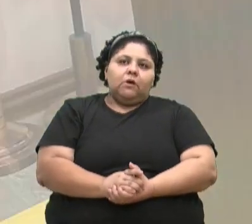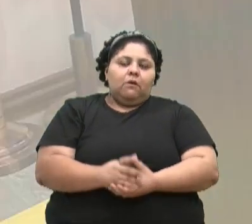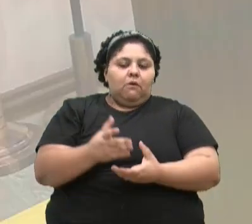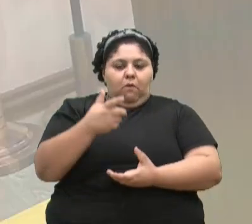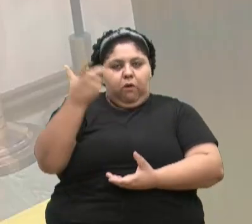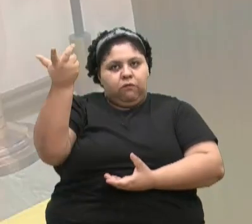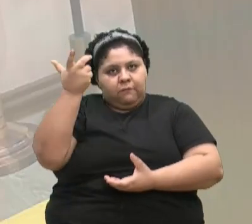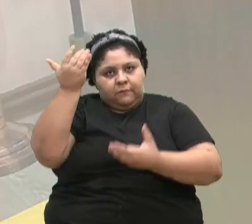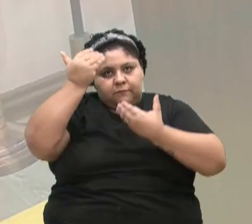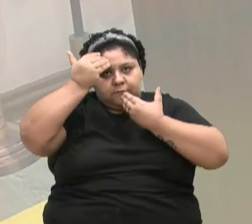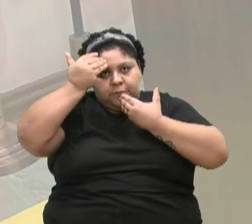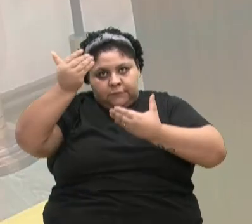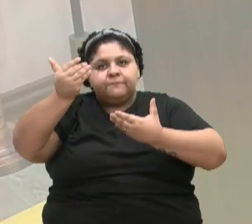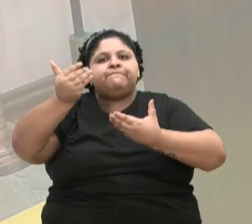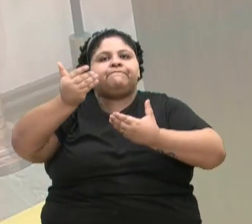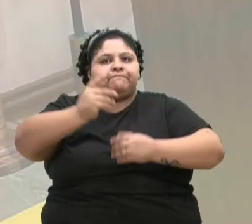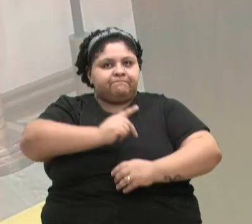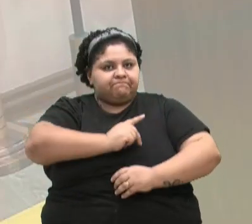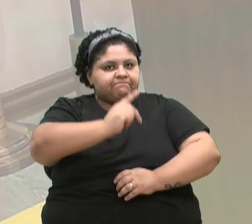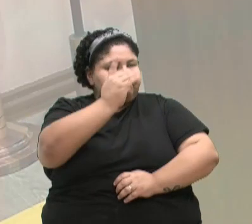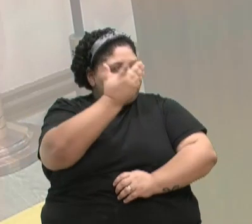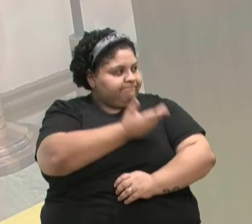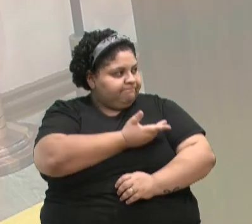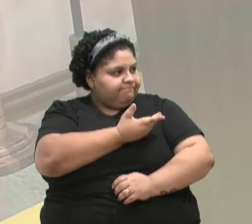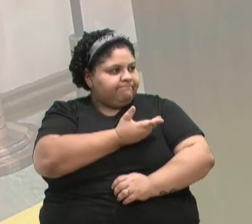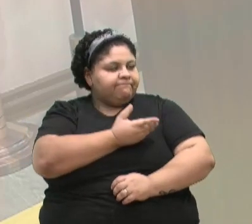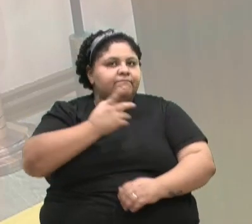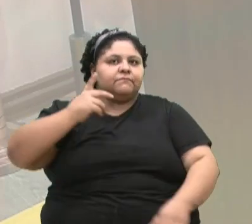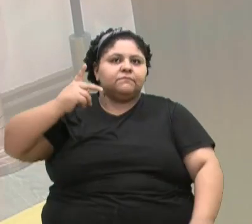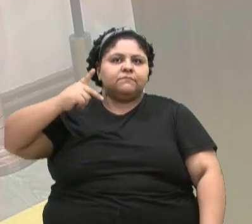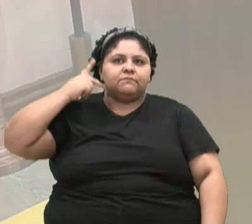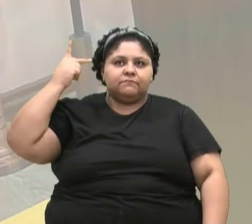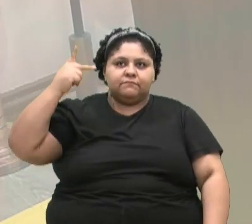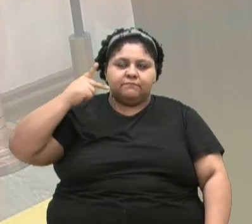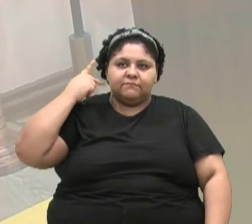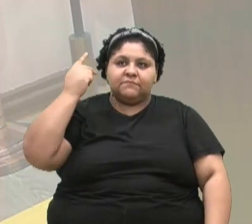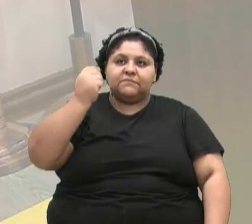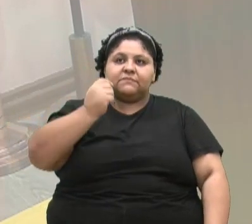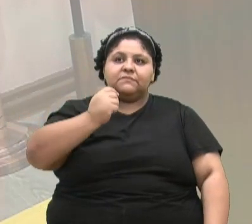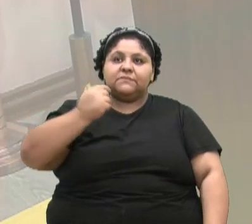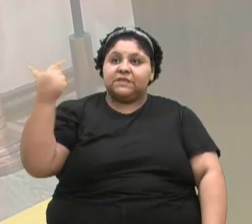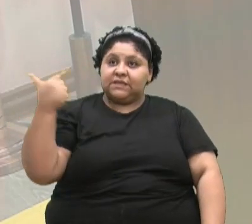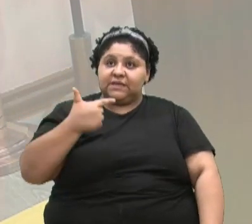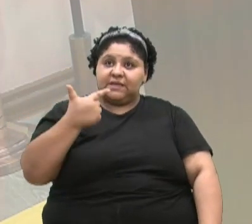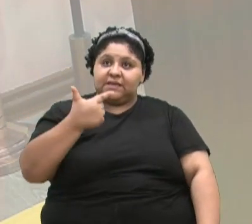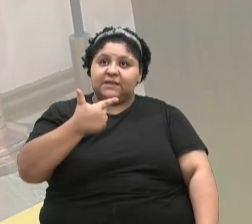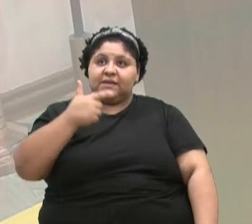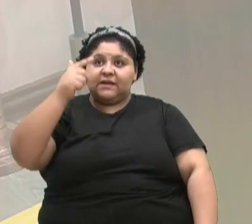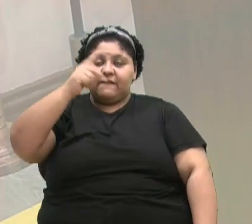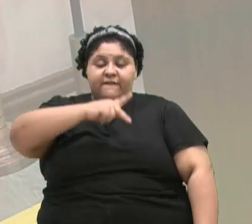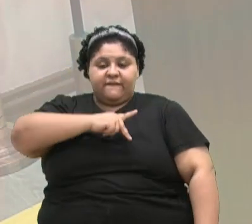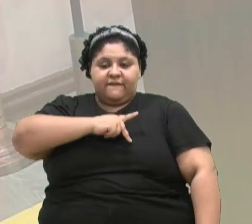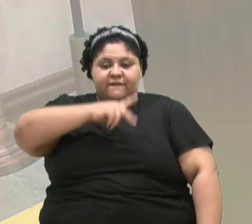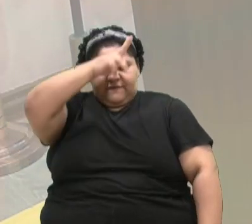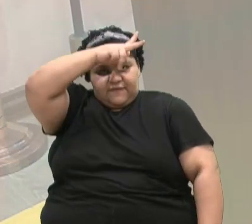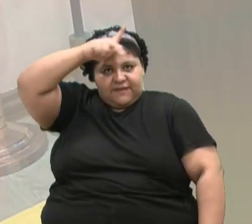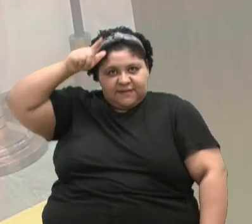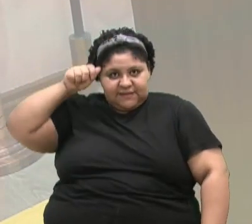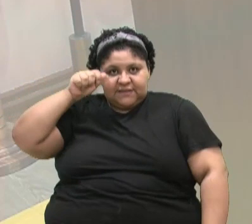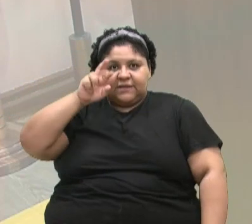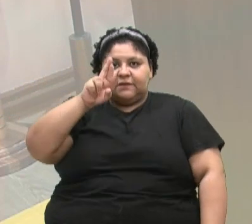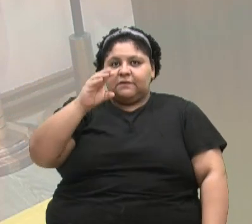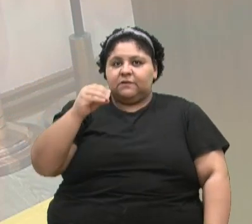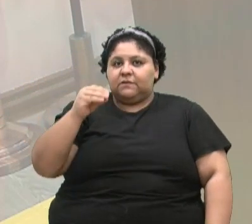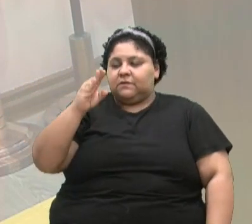realmente agradecer, presidente, ao vereador, à vice-prefeita, à Roberta e a todos vocês,